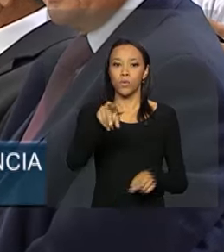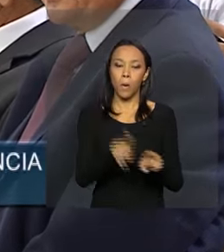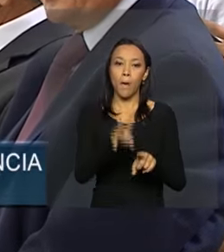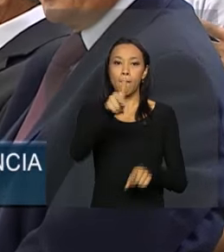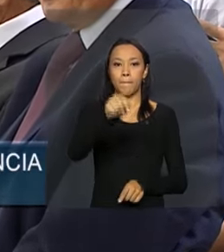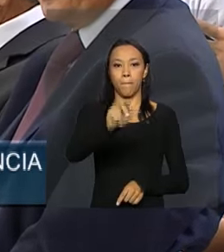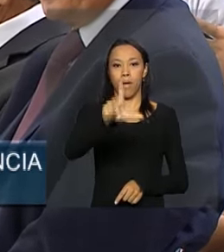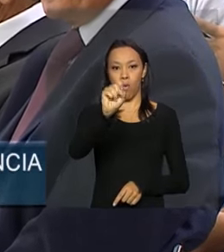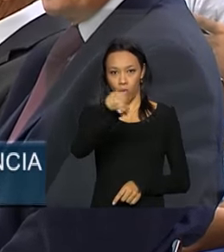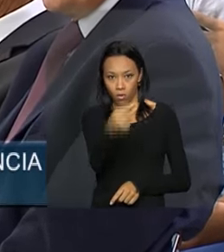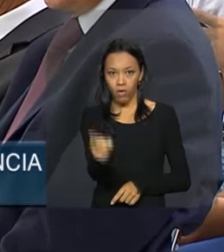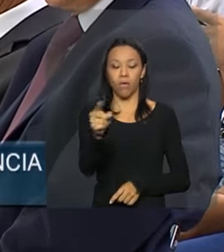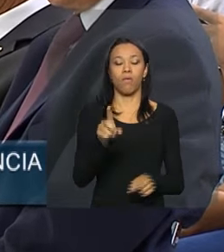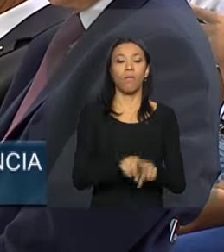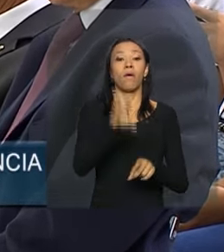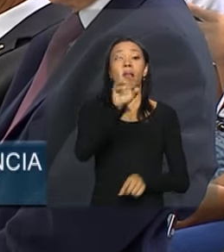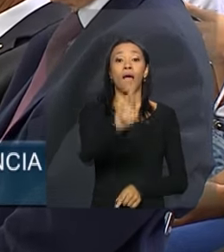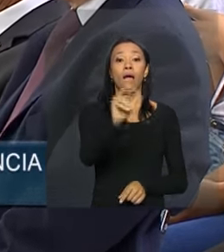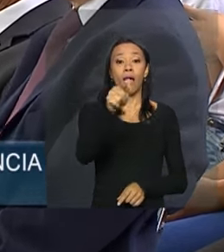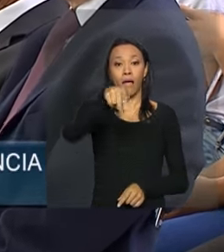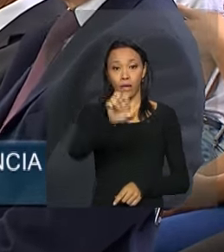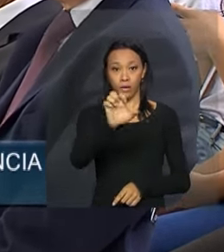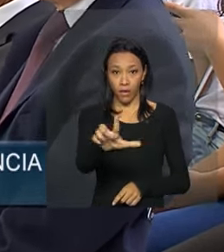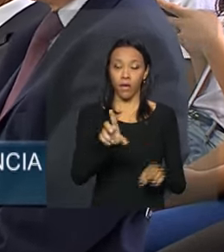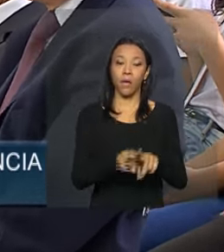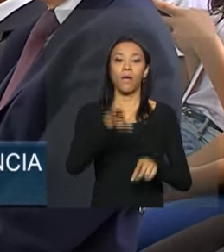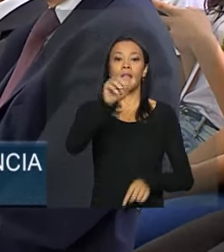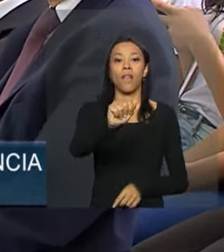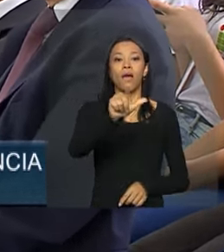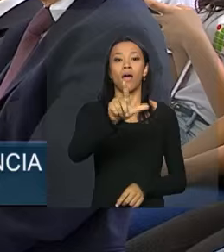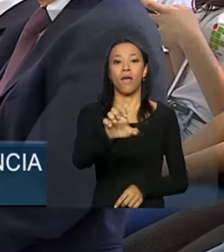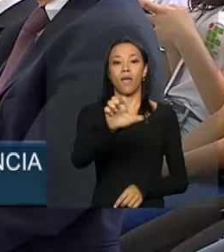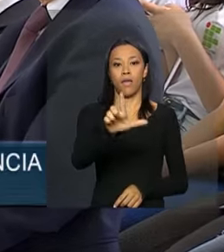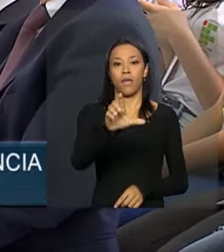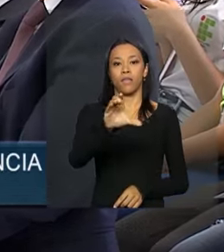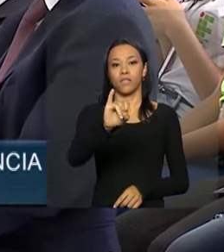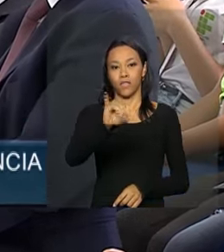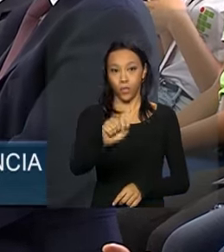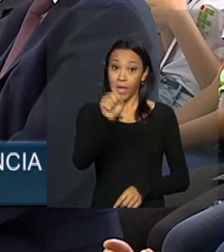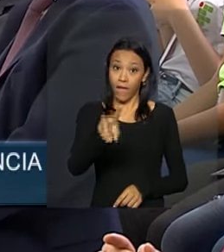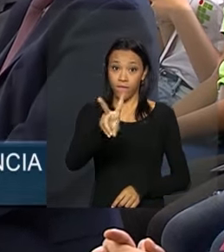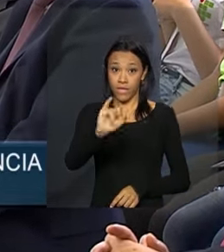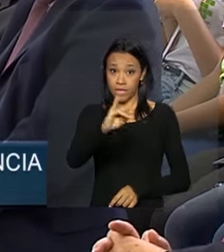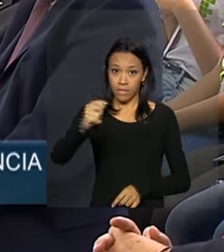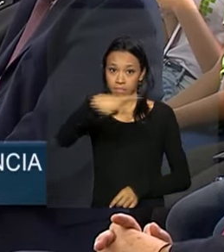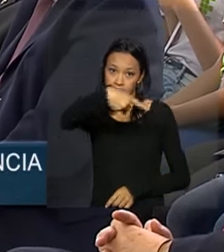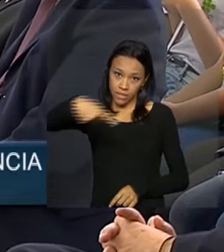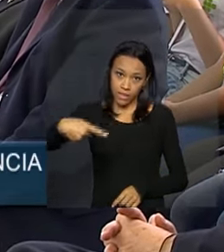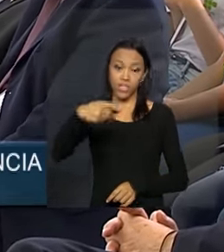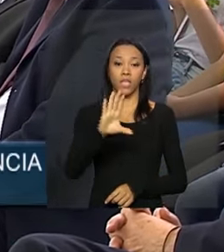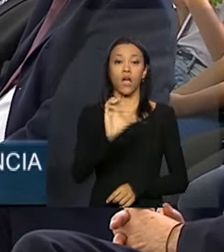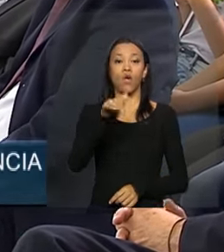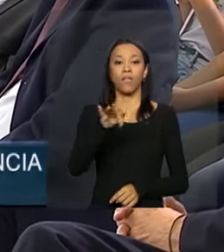Pedro Uxai, Raquel Muniz, Laércio Oliveira, vice-presidente da Confederação Nacional do Comércio